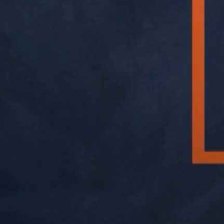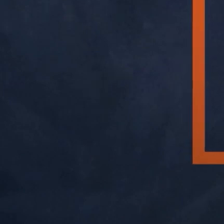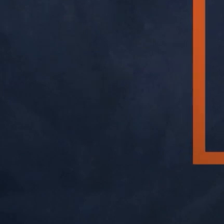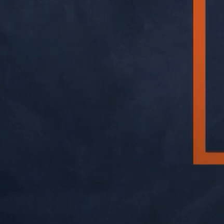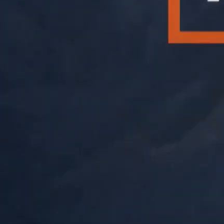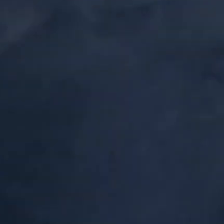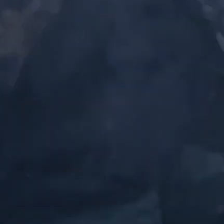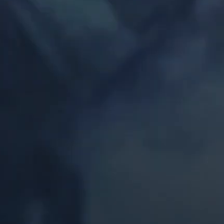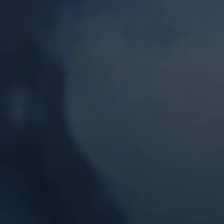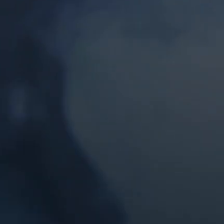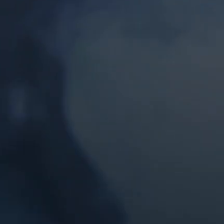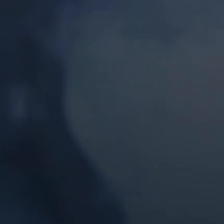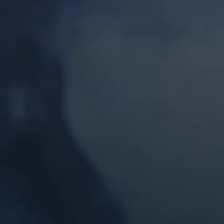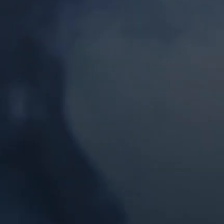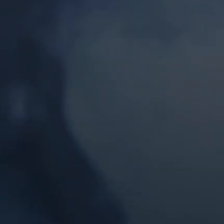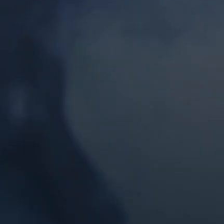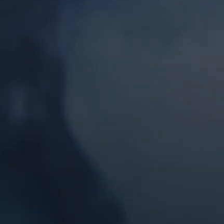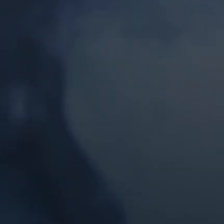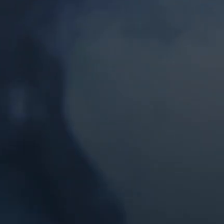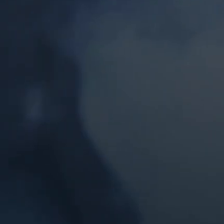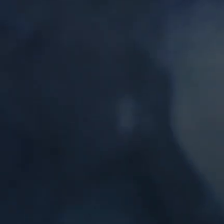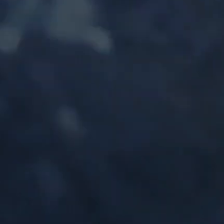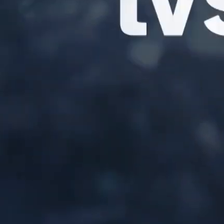manchar a reputação.